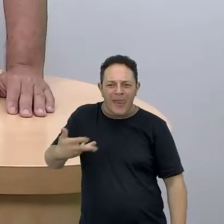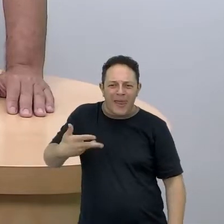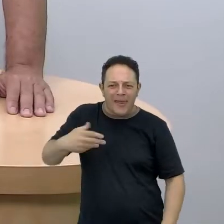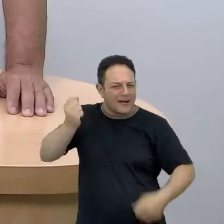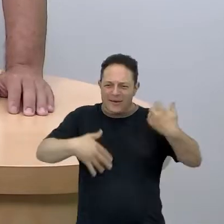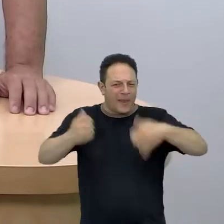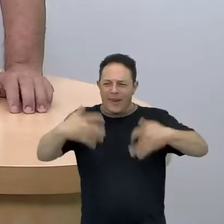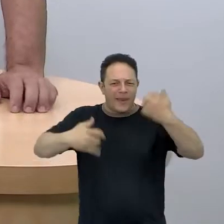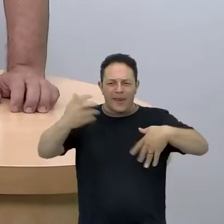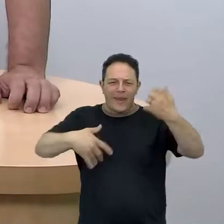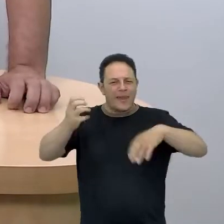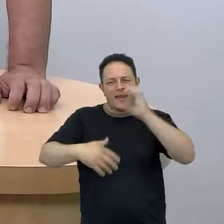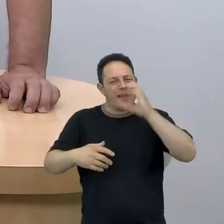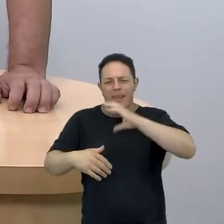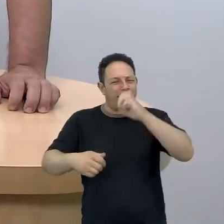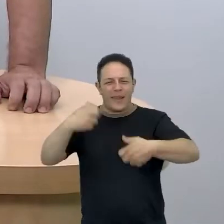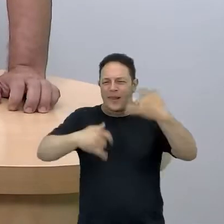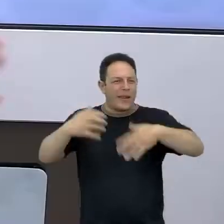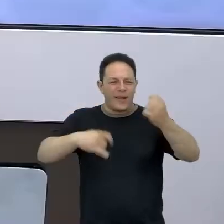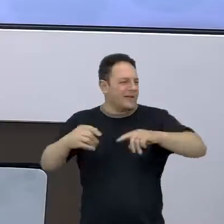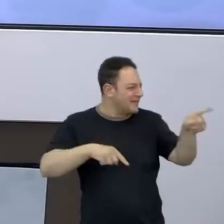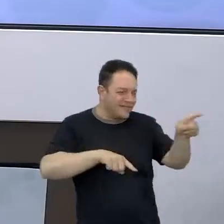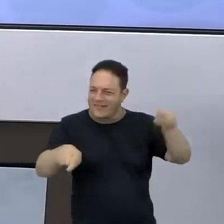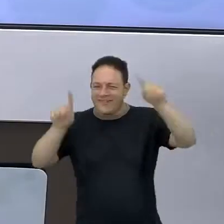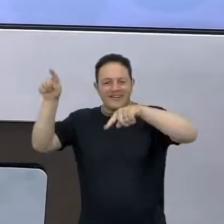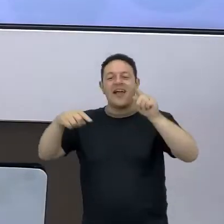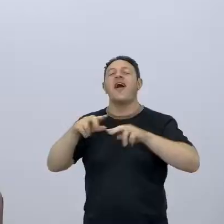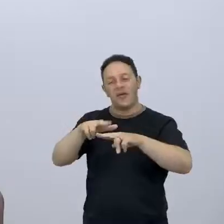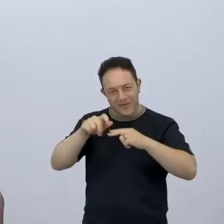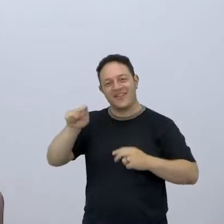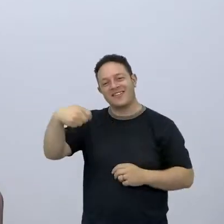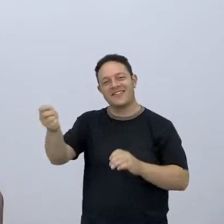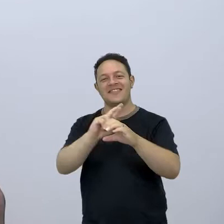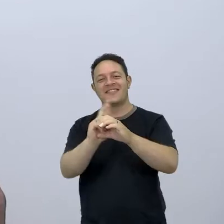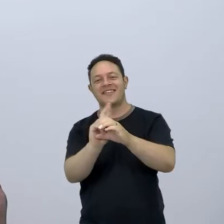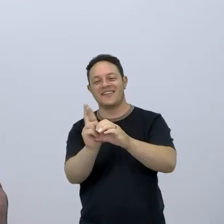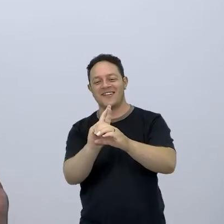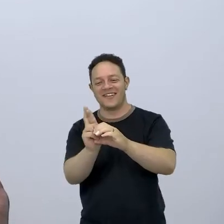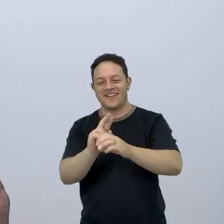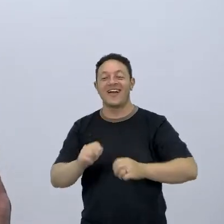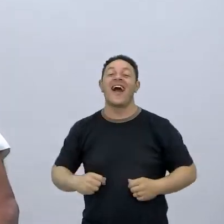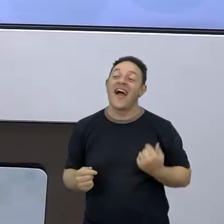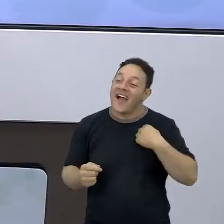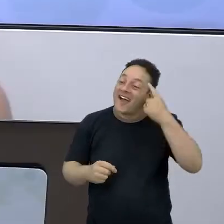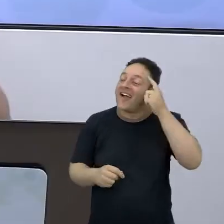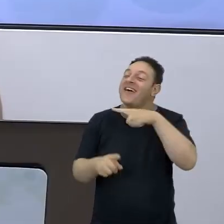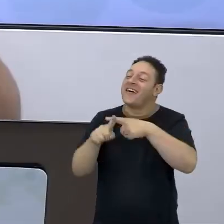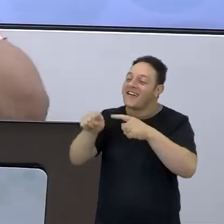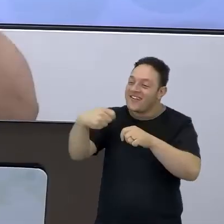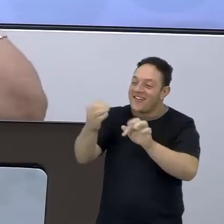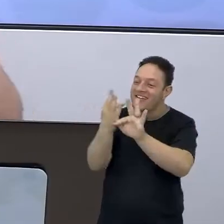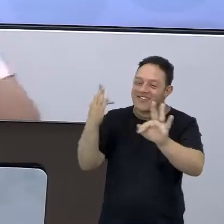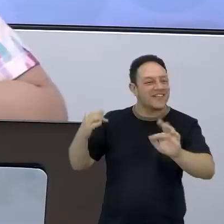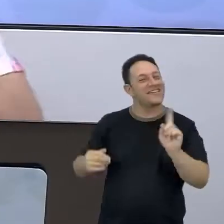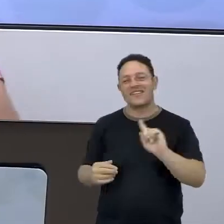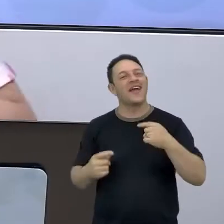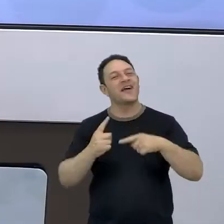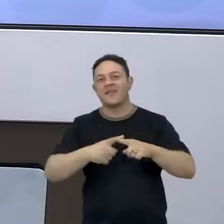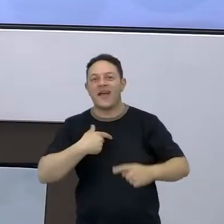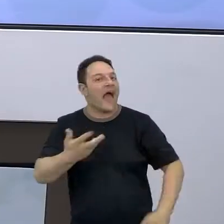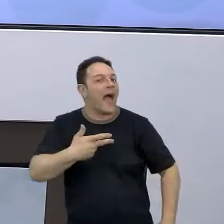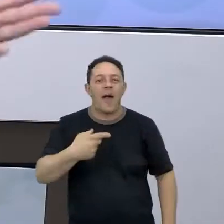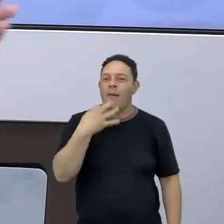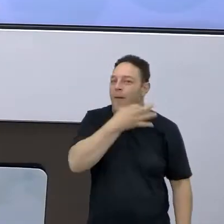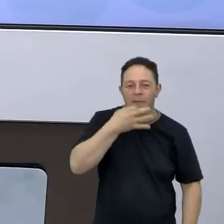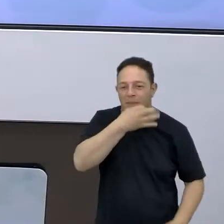bem acelerada, bem dinâmica, né? Eu né? achei que é porque você dava aula de física também, olha aí. Não. É porque realmente eu sou uma pessoa